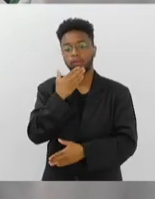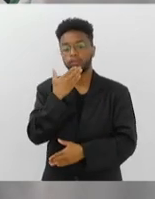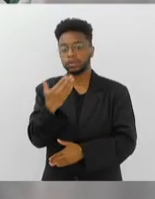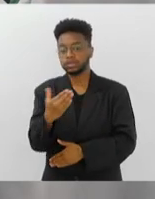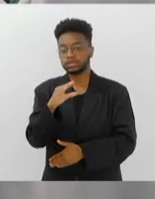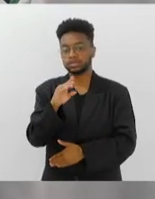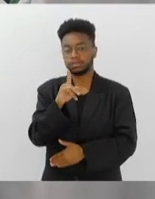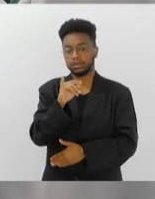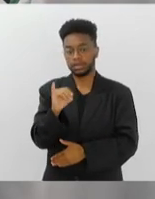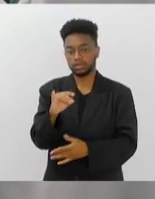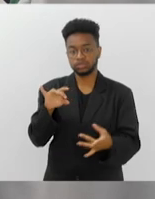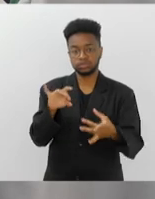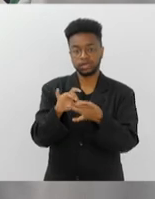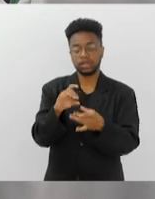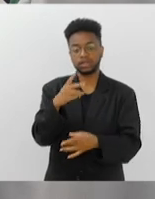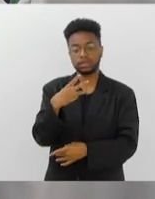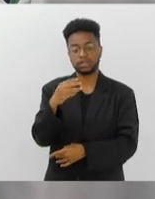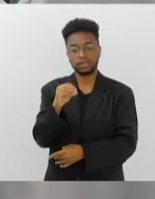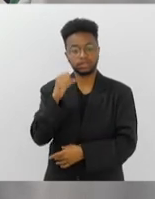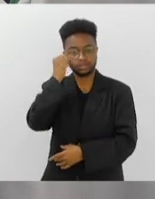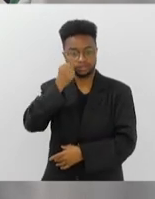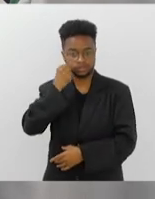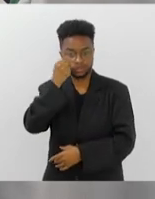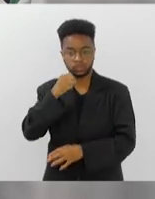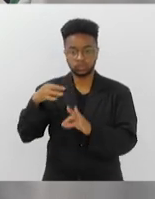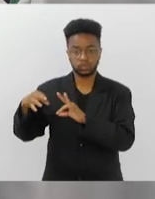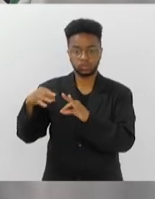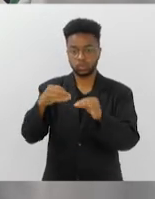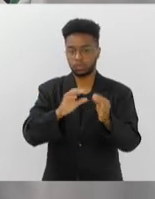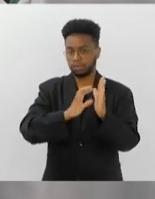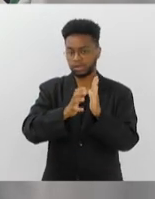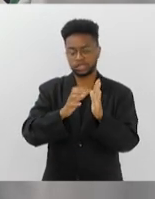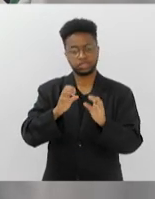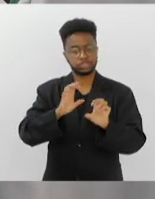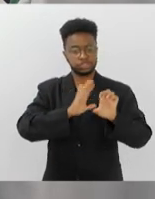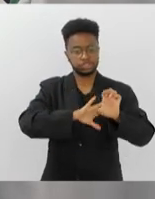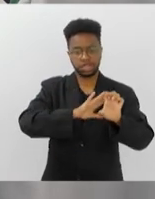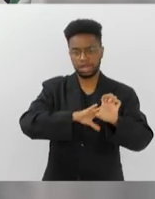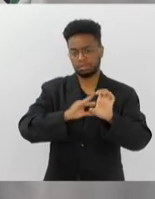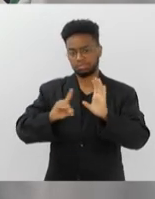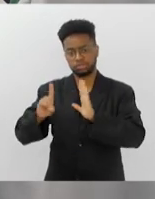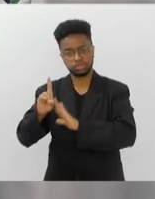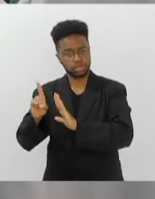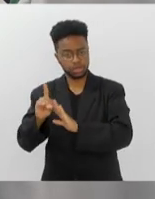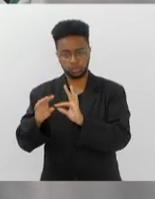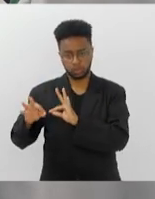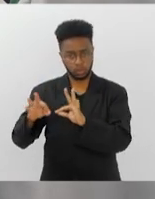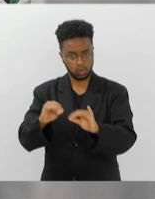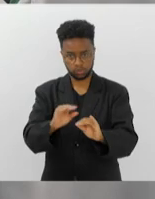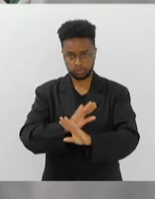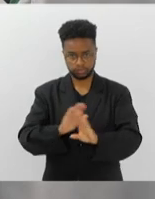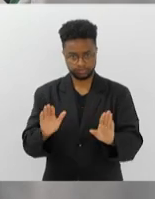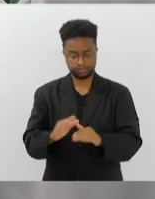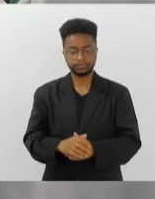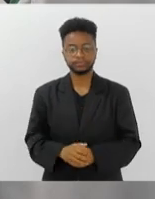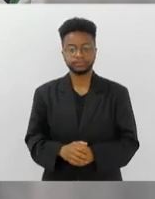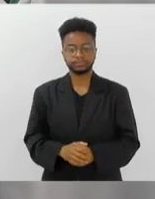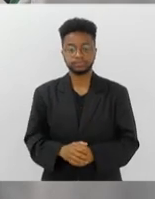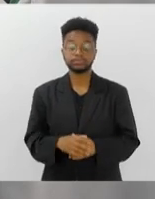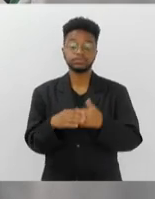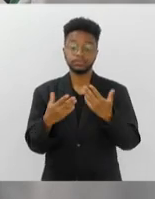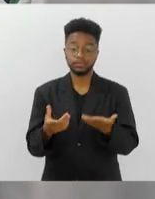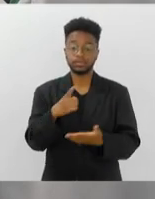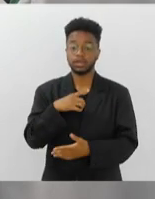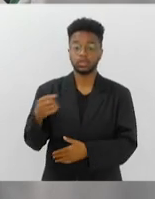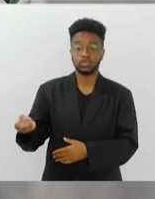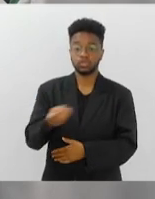CPI assinado por 30 senadores de todos os partidos, da esquerda e da direita. Mais uma, tem uma presidida